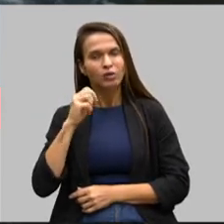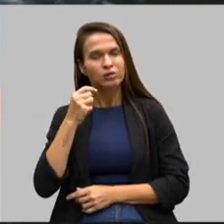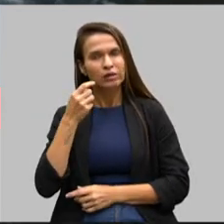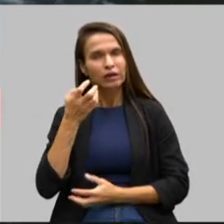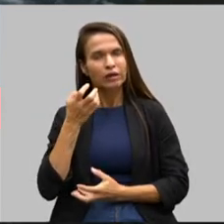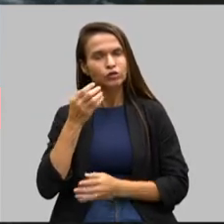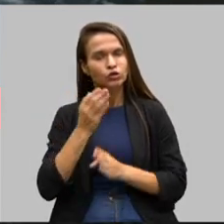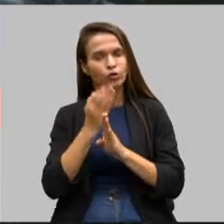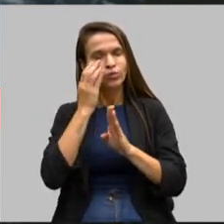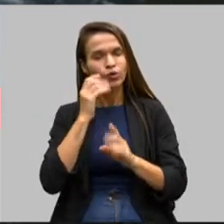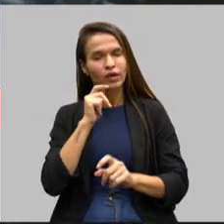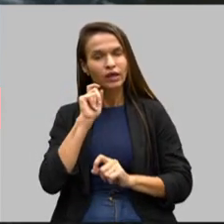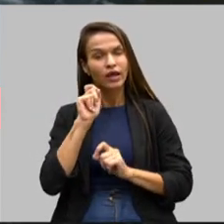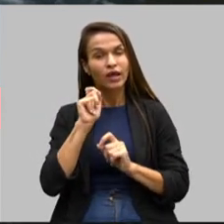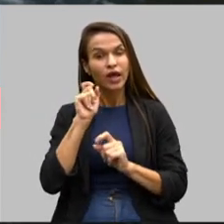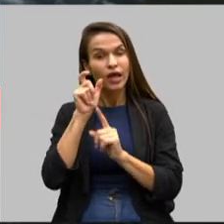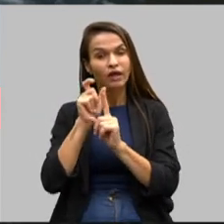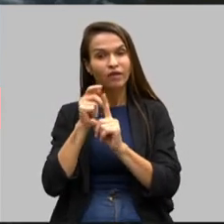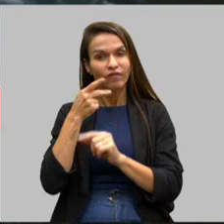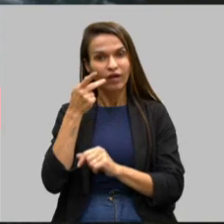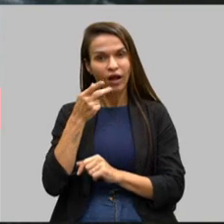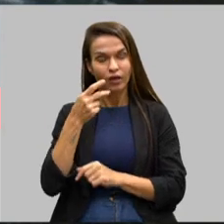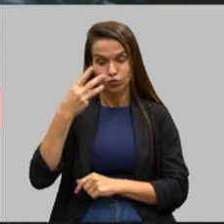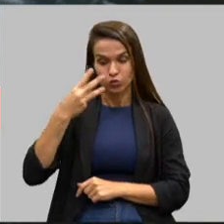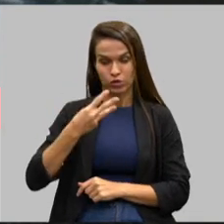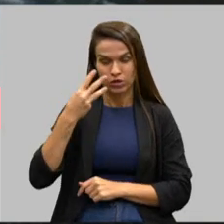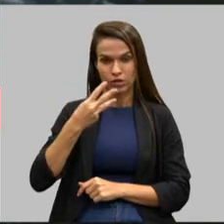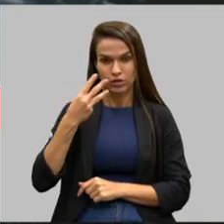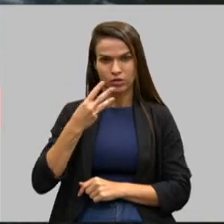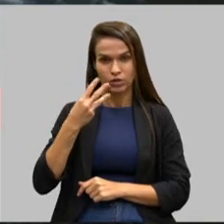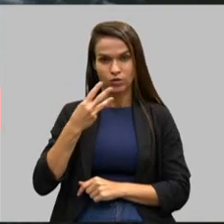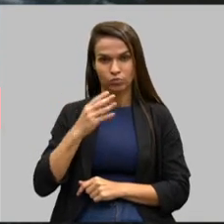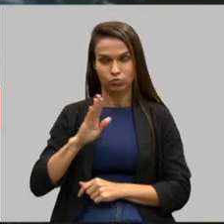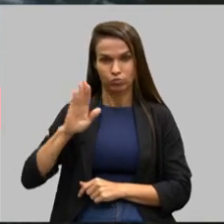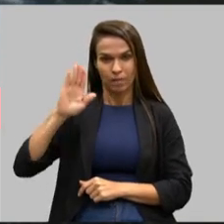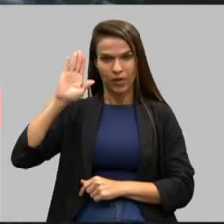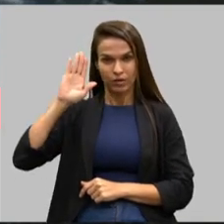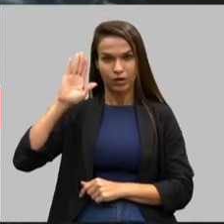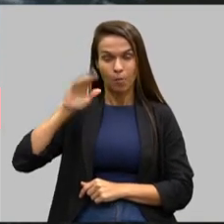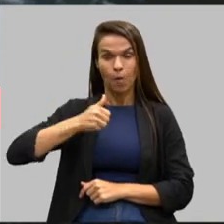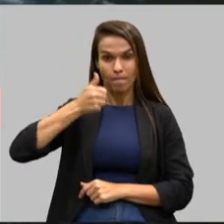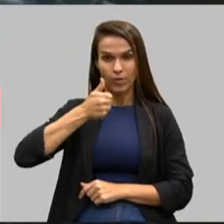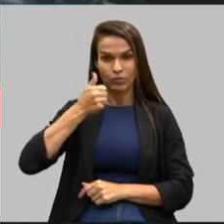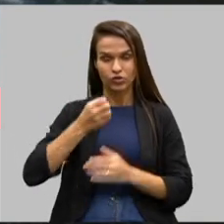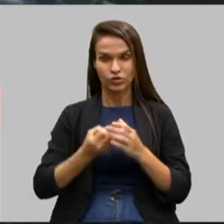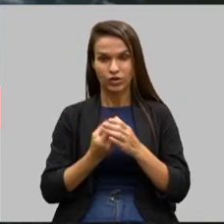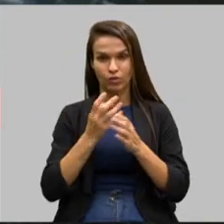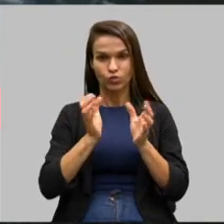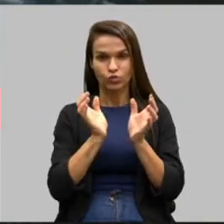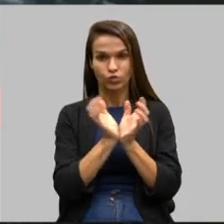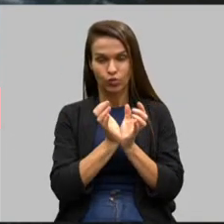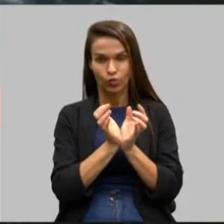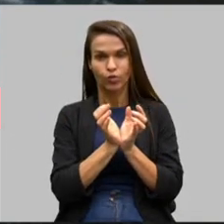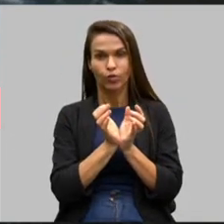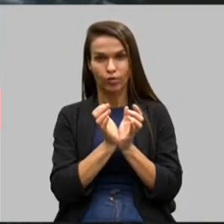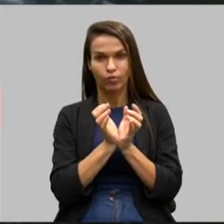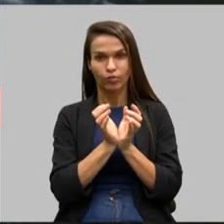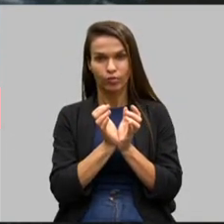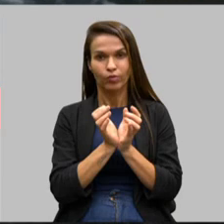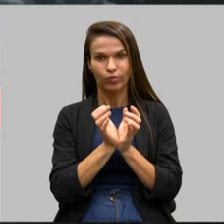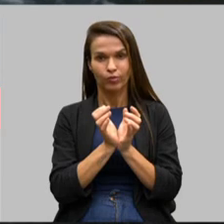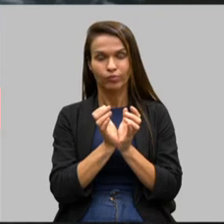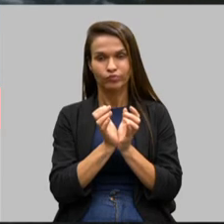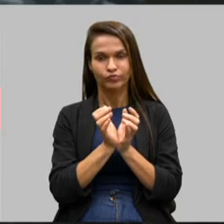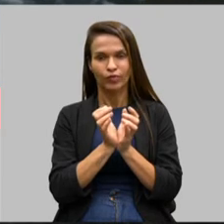Estou no meu terceiro mandato. No meu primeiro mandato, nós criamos a Comissão Extraordinária das